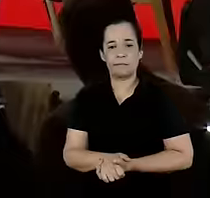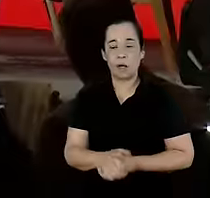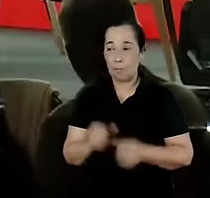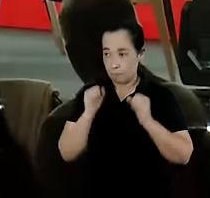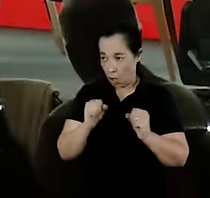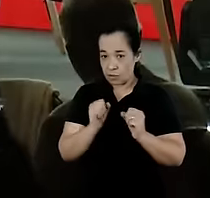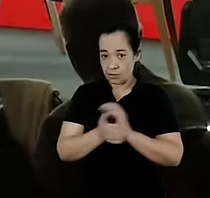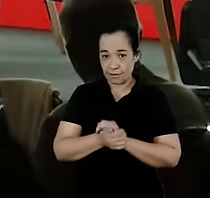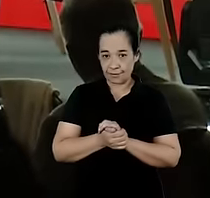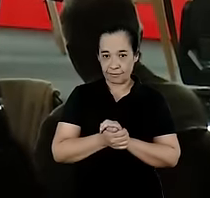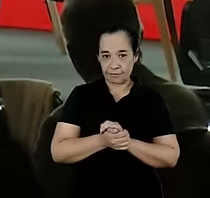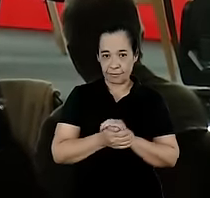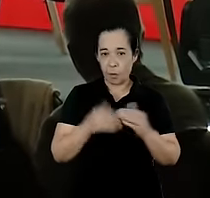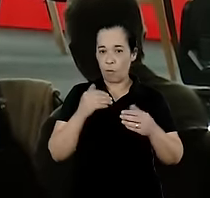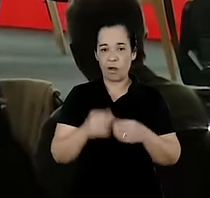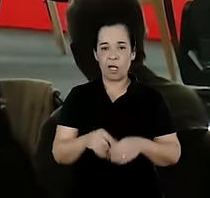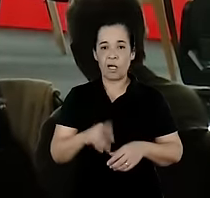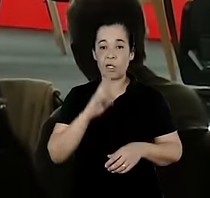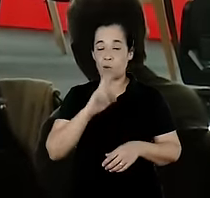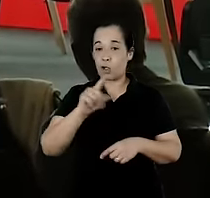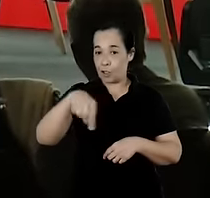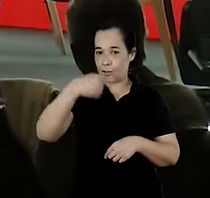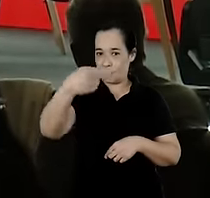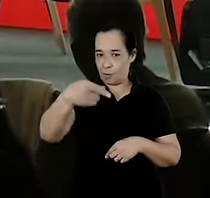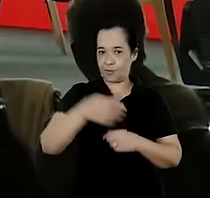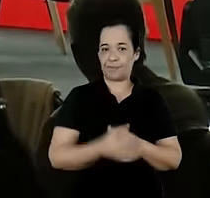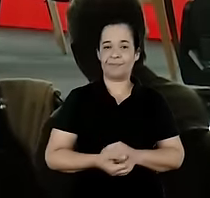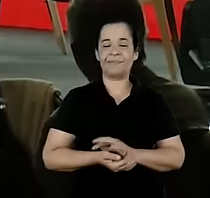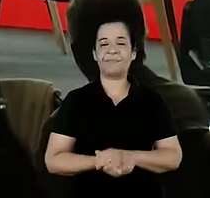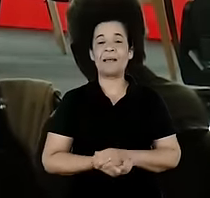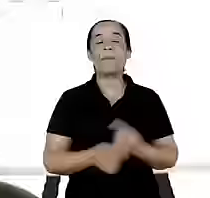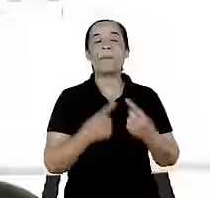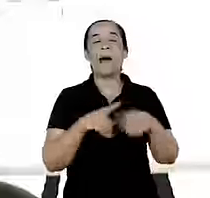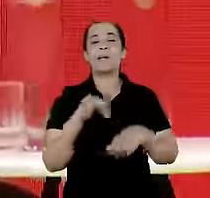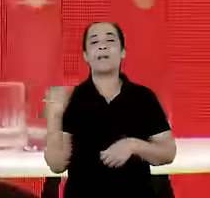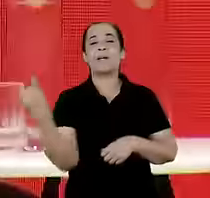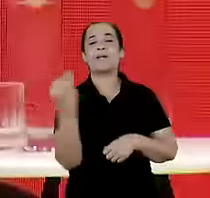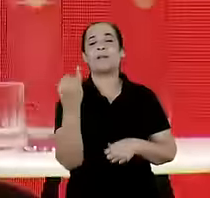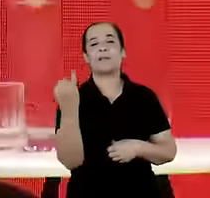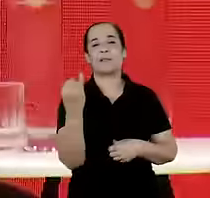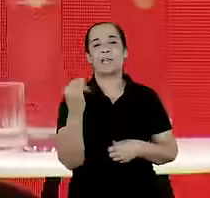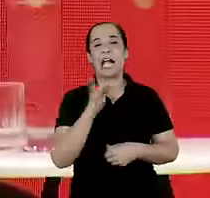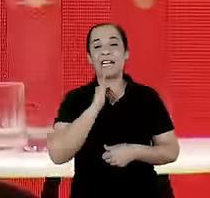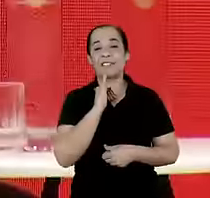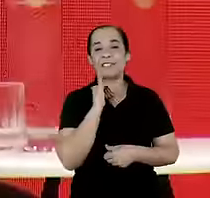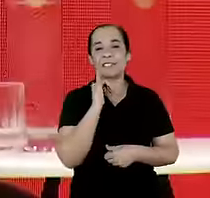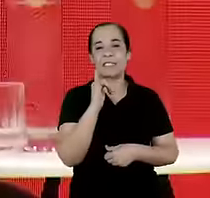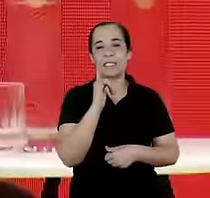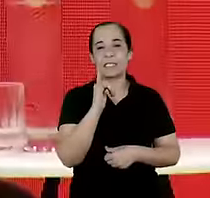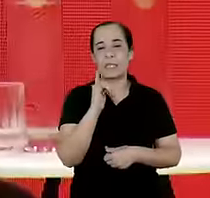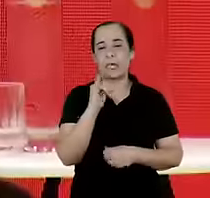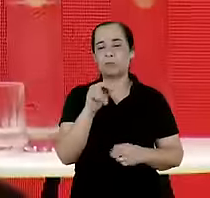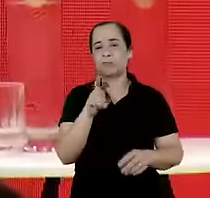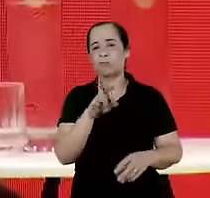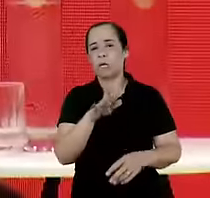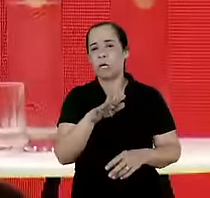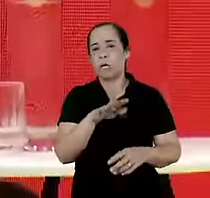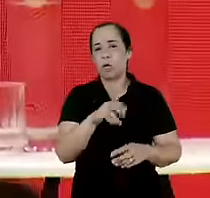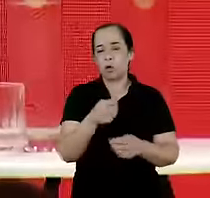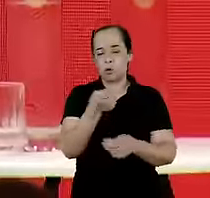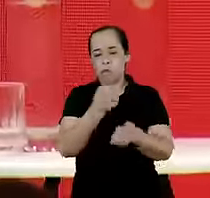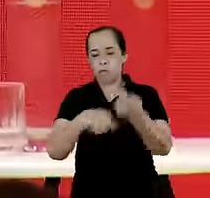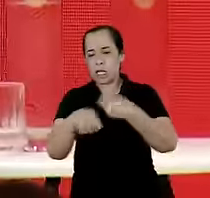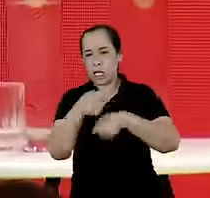pular a gente vai falar de bolsa sim tá eu acho que o importante aqui é dizer que esse Panorama macroeconômico e e o